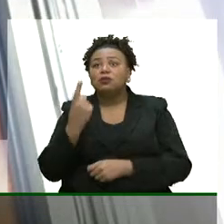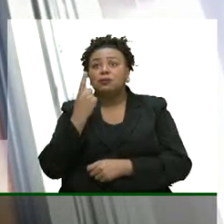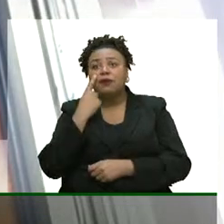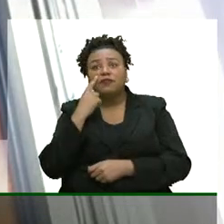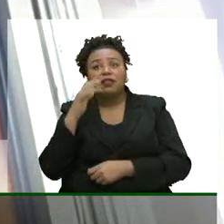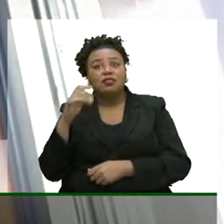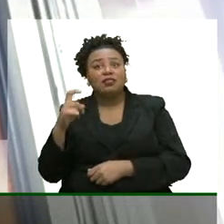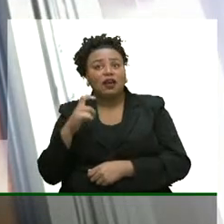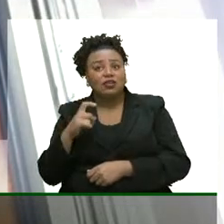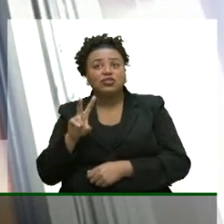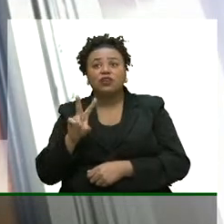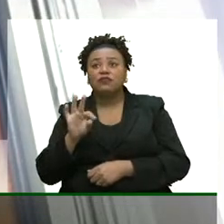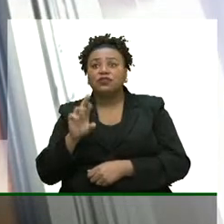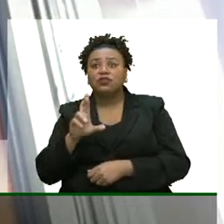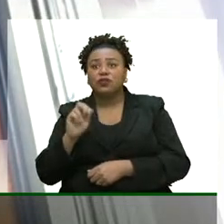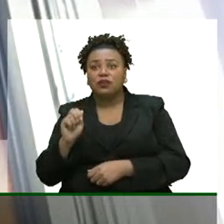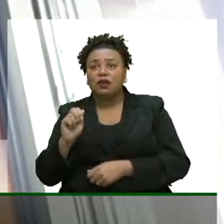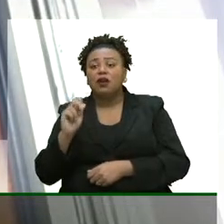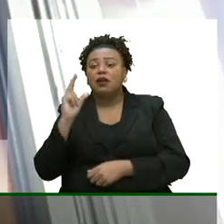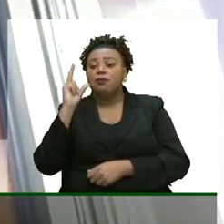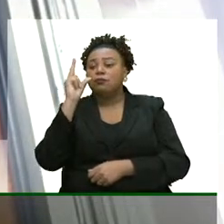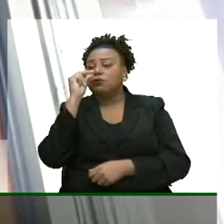das taxas de vistoria municipal e estadual.